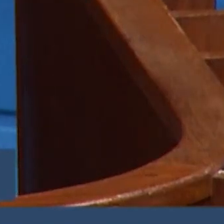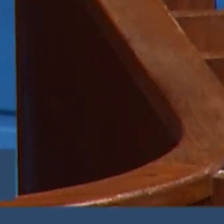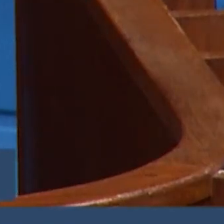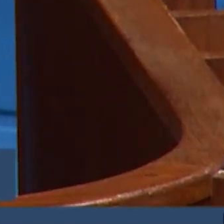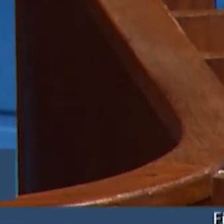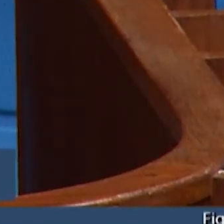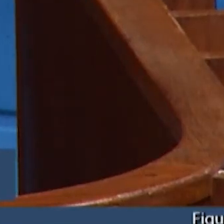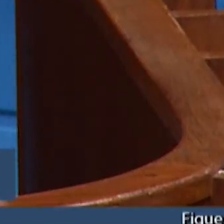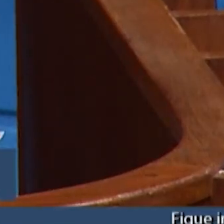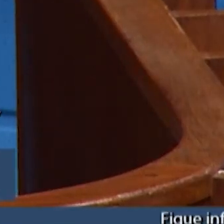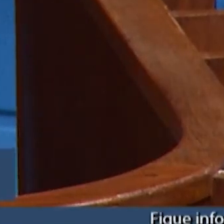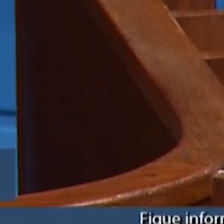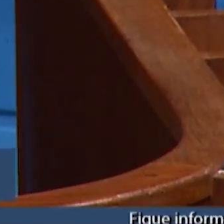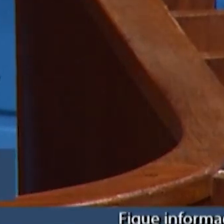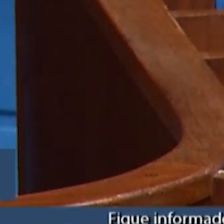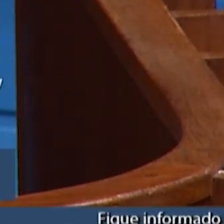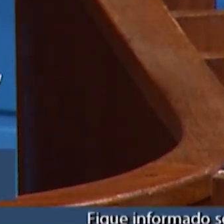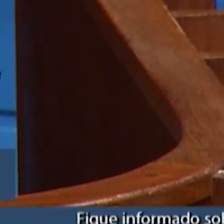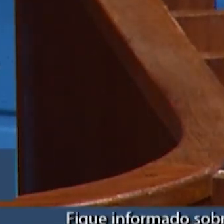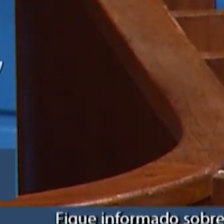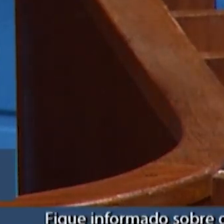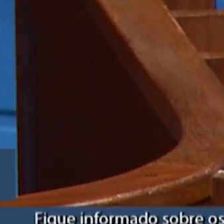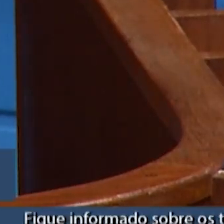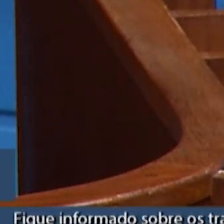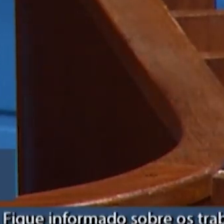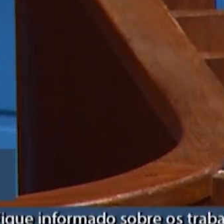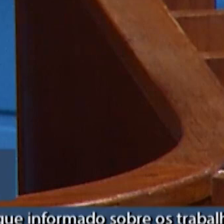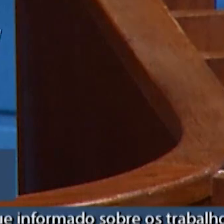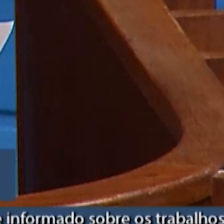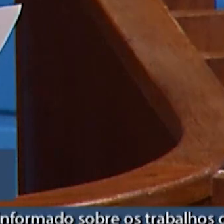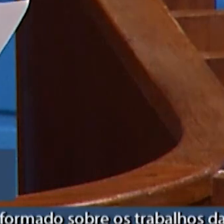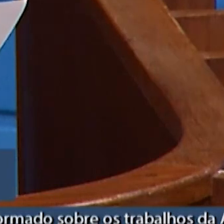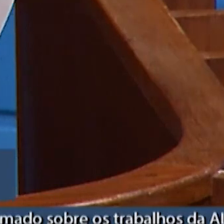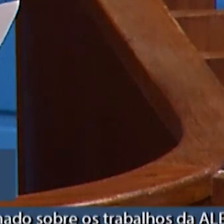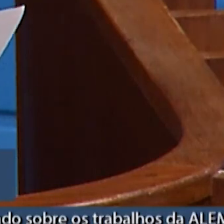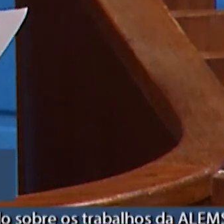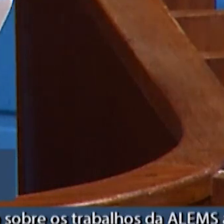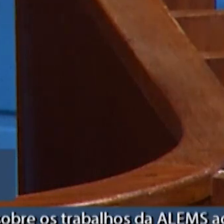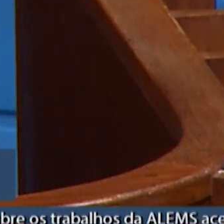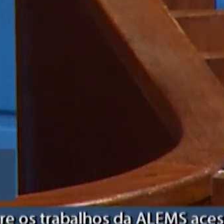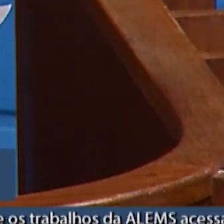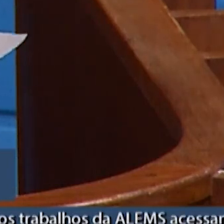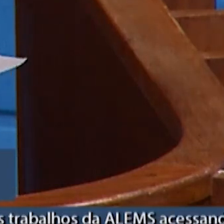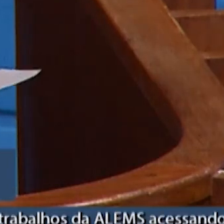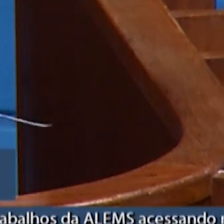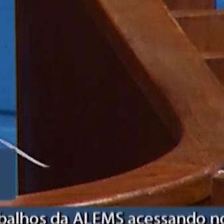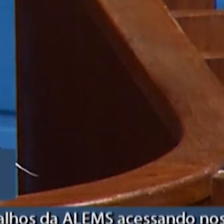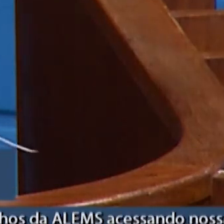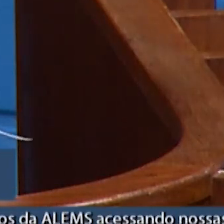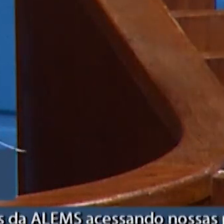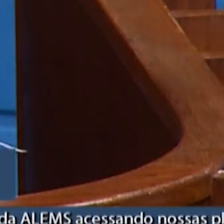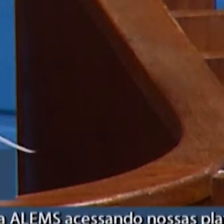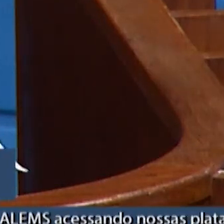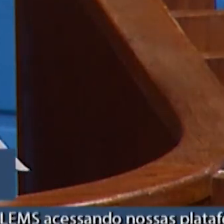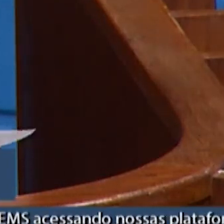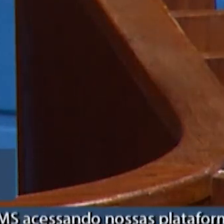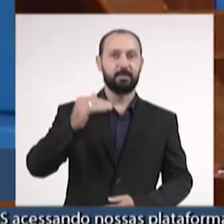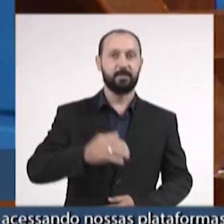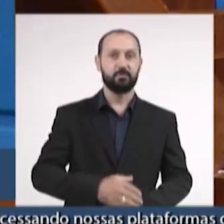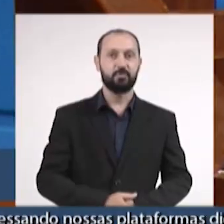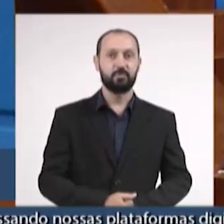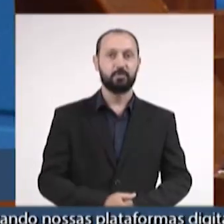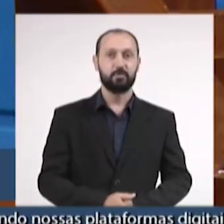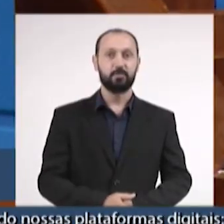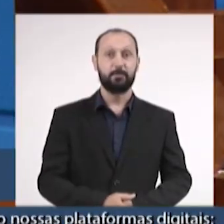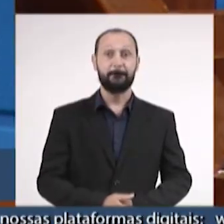violência online e cibernética na internet, pornografia de vingança, cyberstalking e a